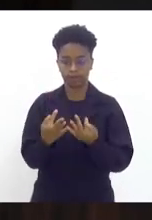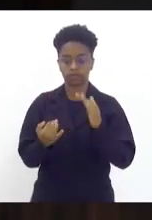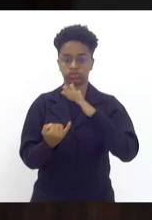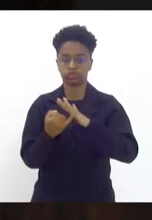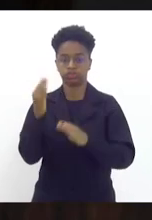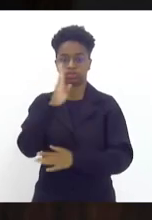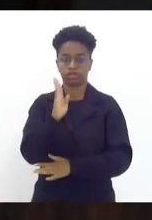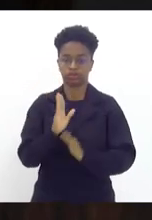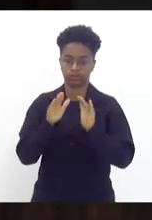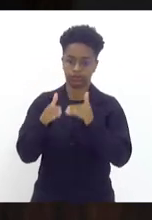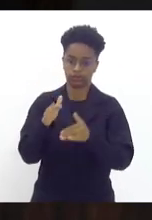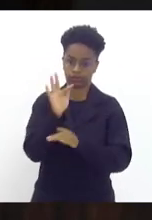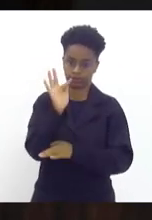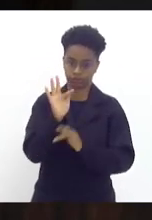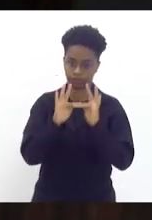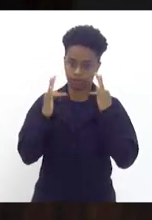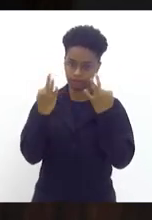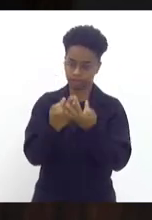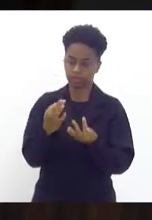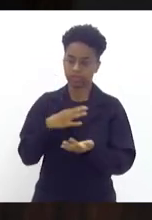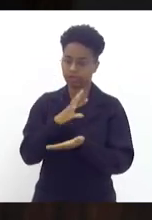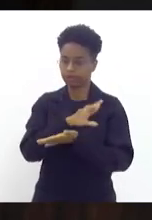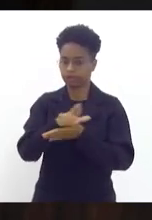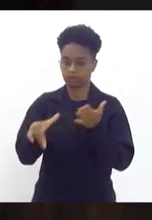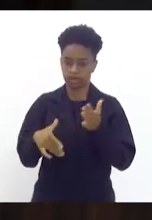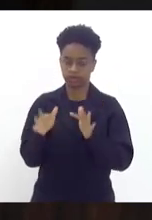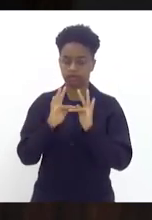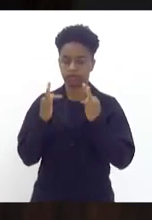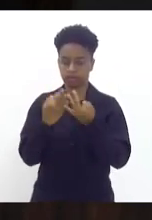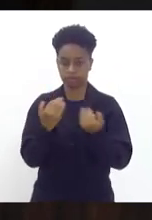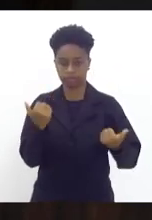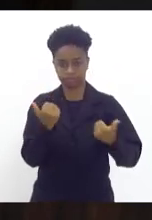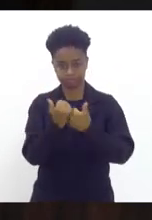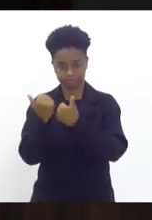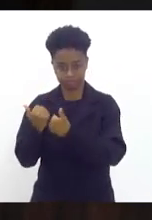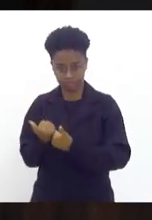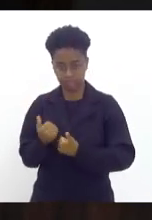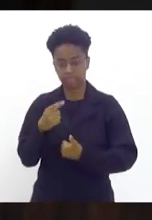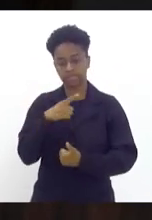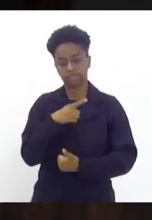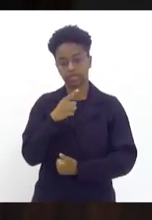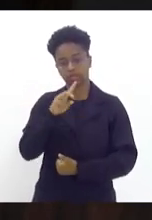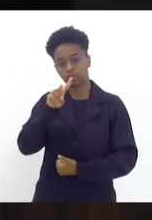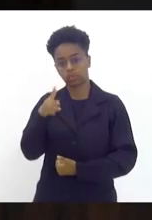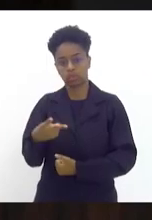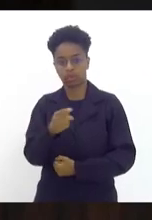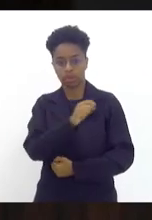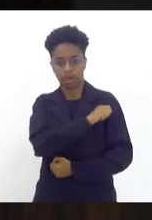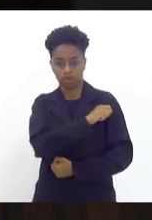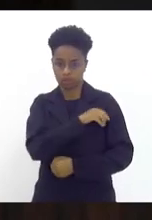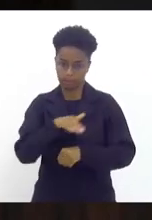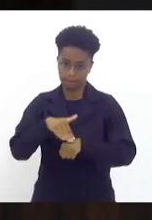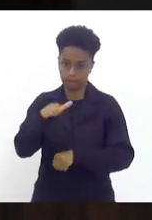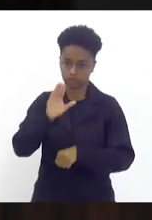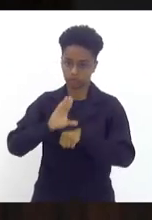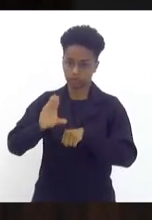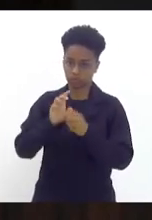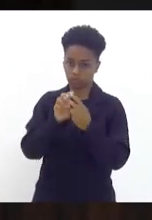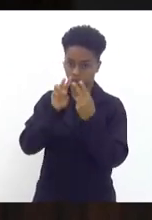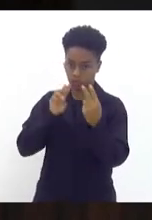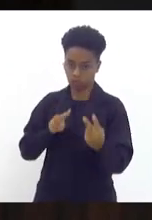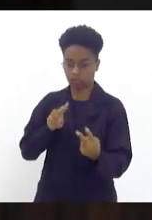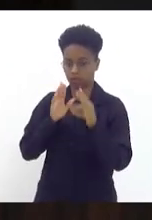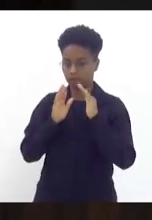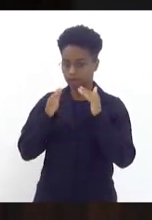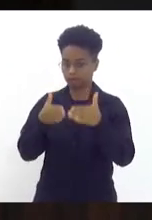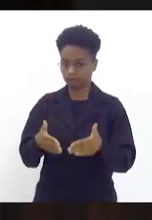Família, com centenas de famílias assistidas. Possui mais de 2 mil alunas nos cursos online, com